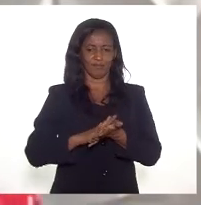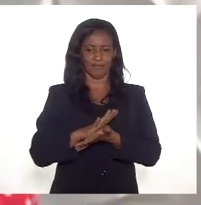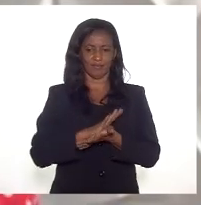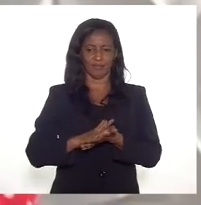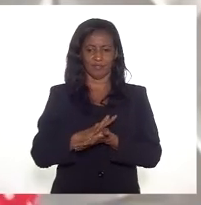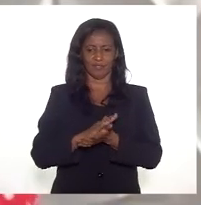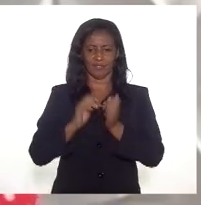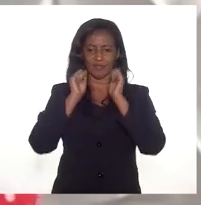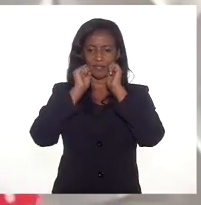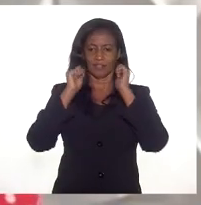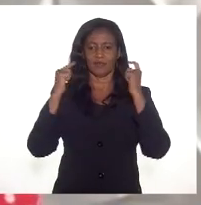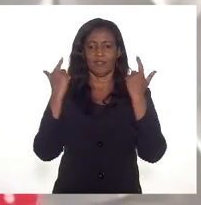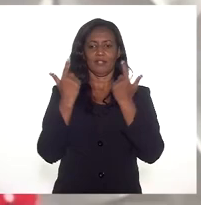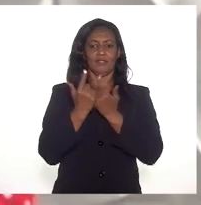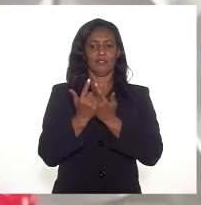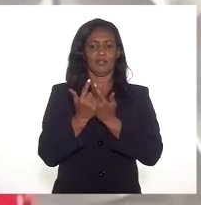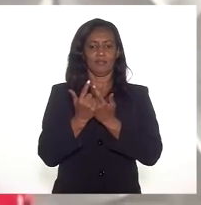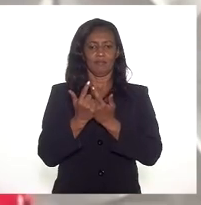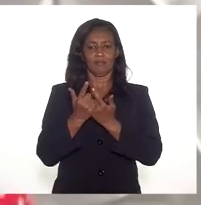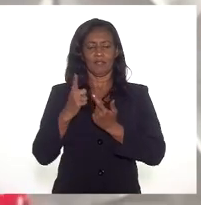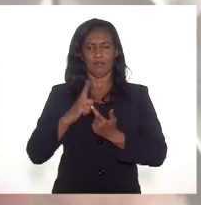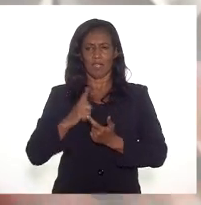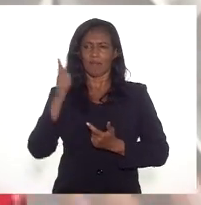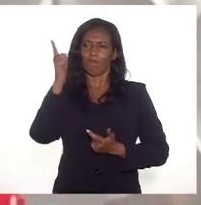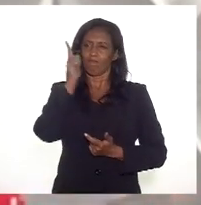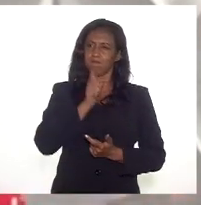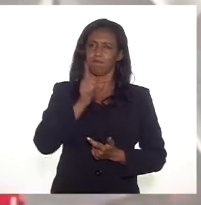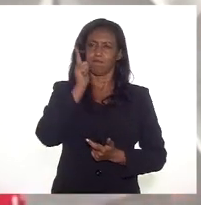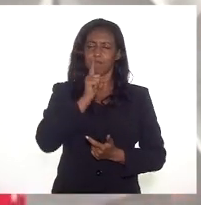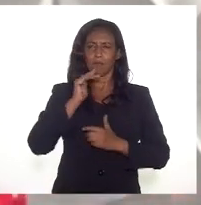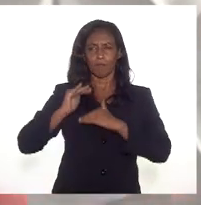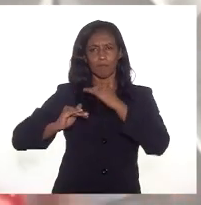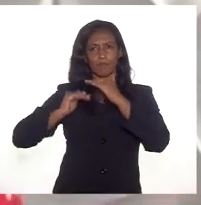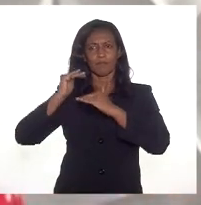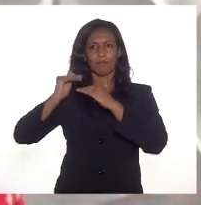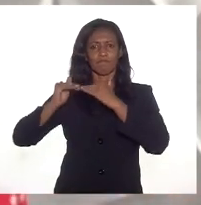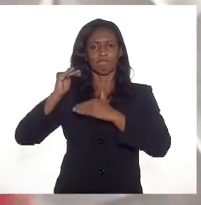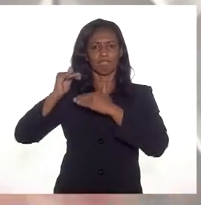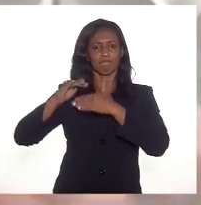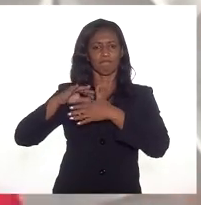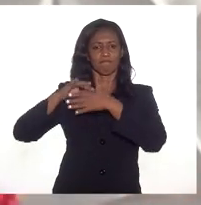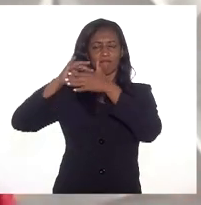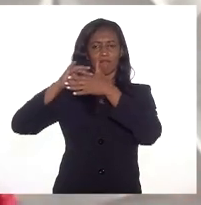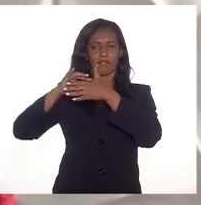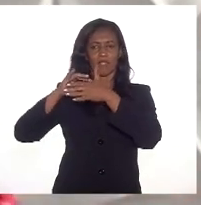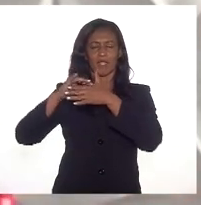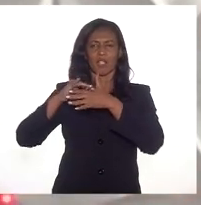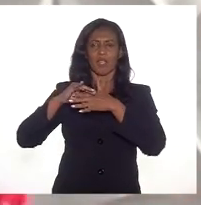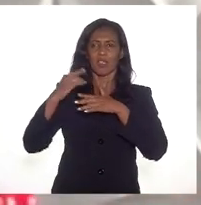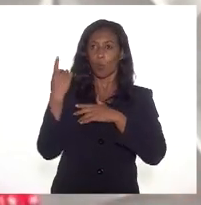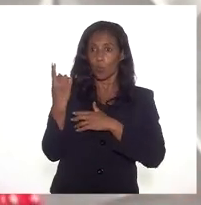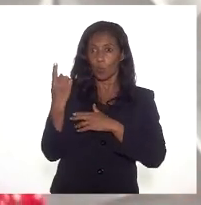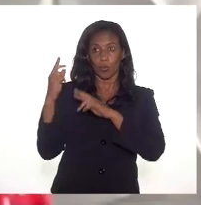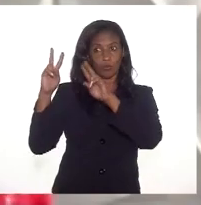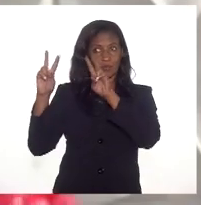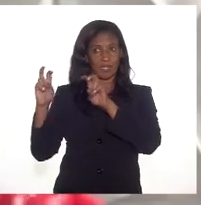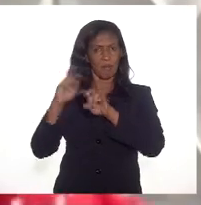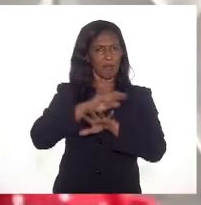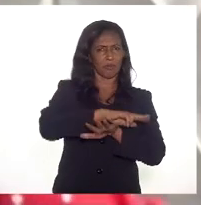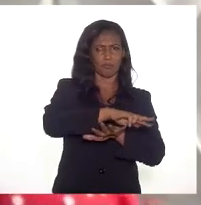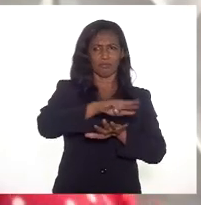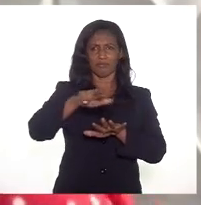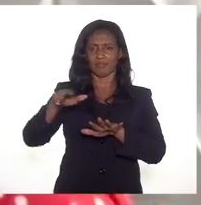a Assembleia Legislativa vem ganhando destaque não só por essa ação, mas por tantas outras, me